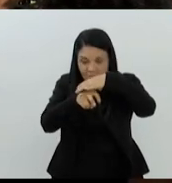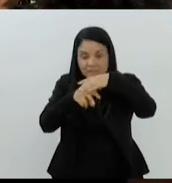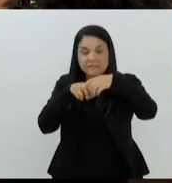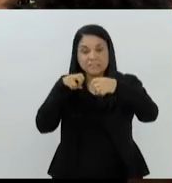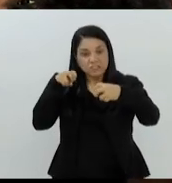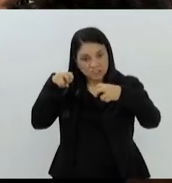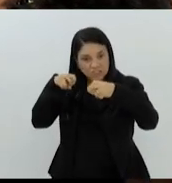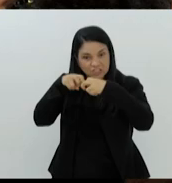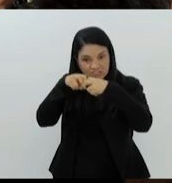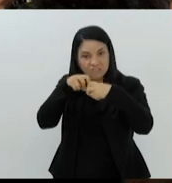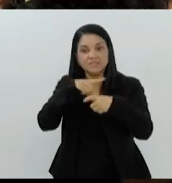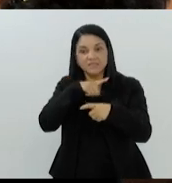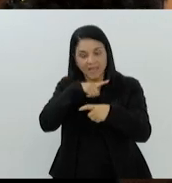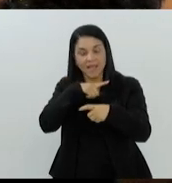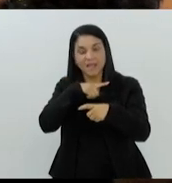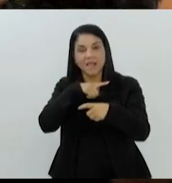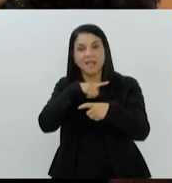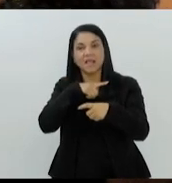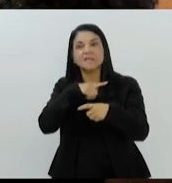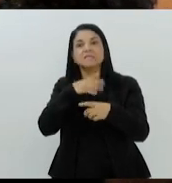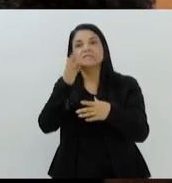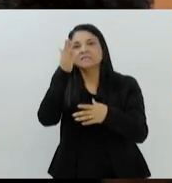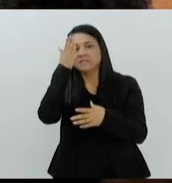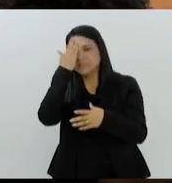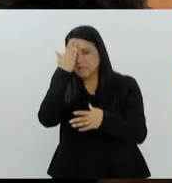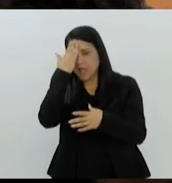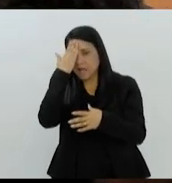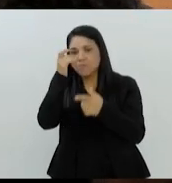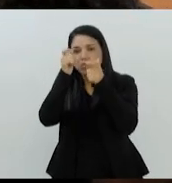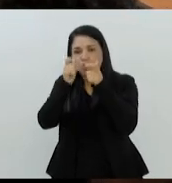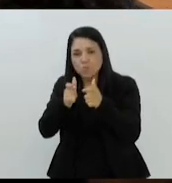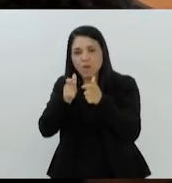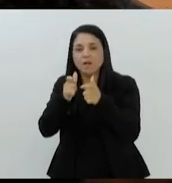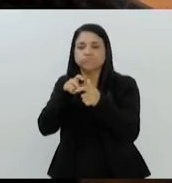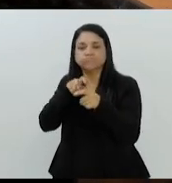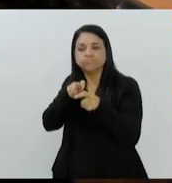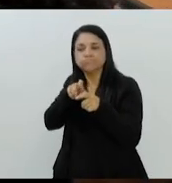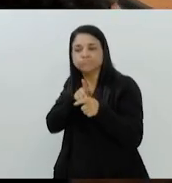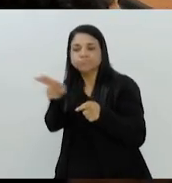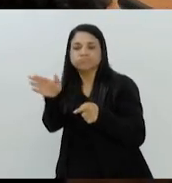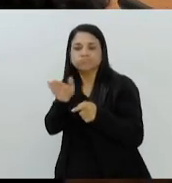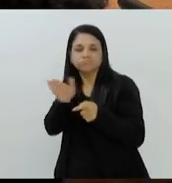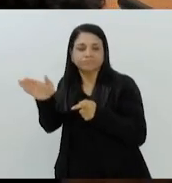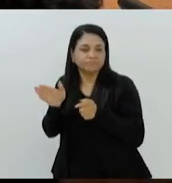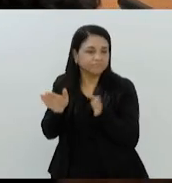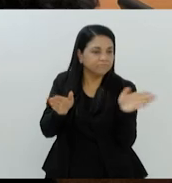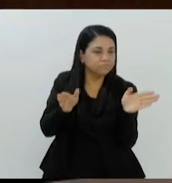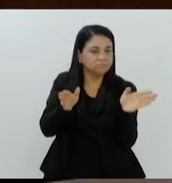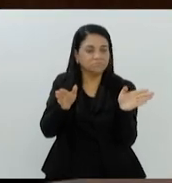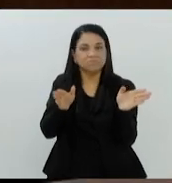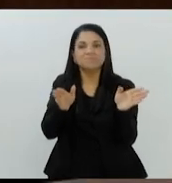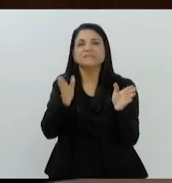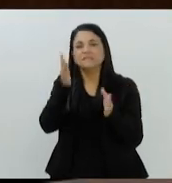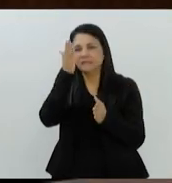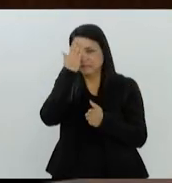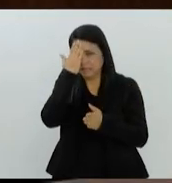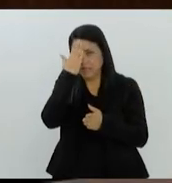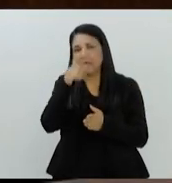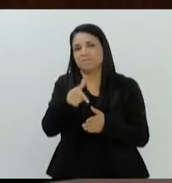acidente, você sabe se vai para a boca do túnel do lado de lá ou do lado de cá. Outra coisa, o